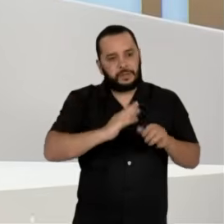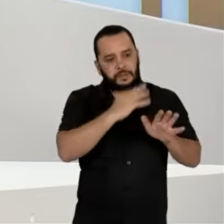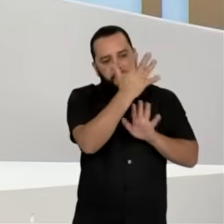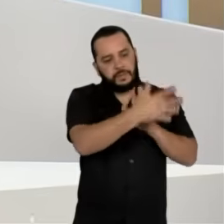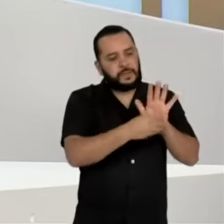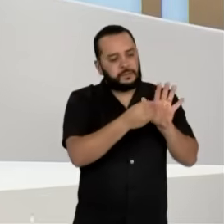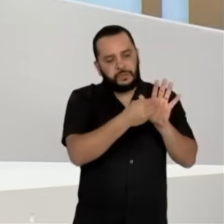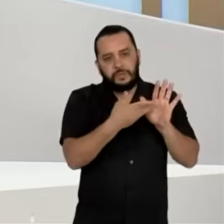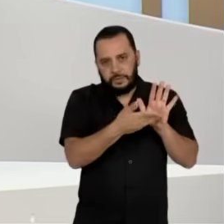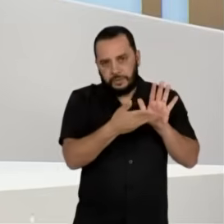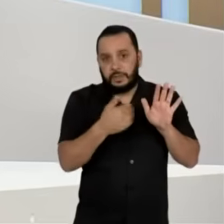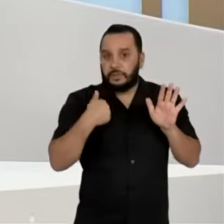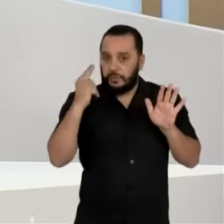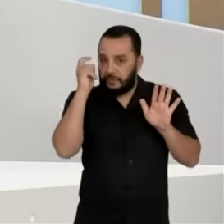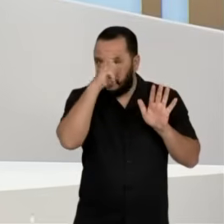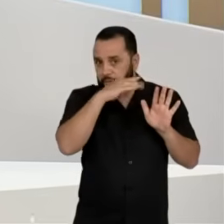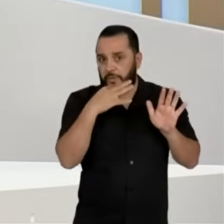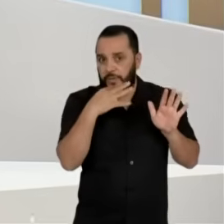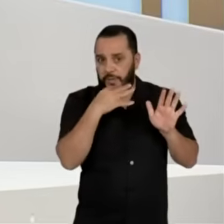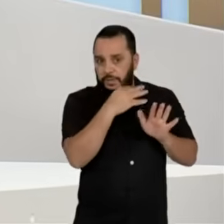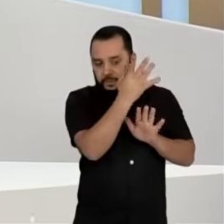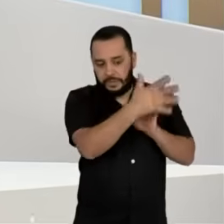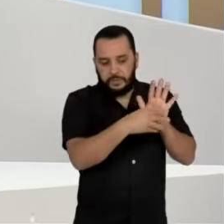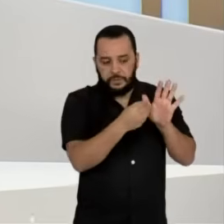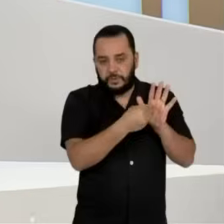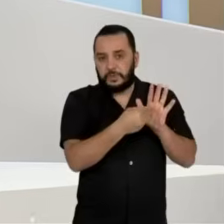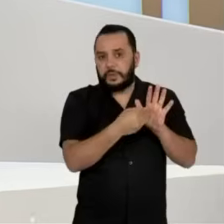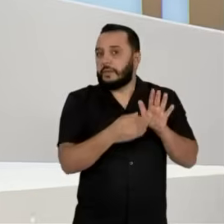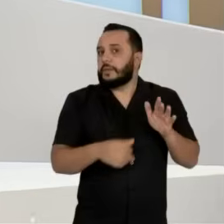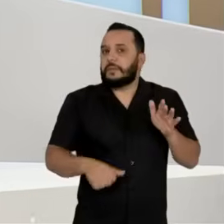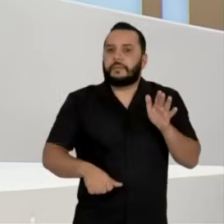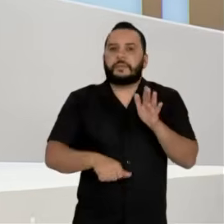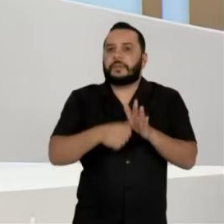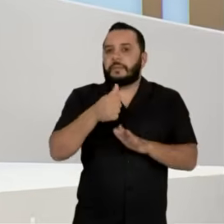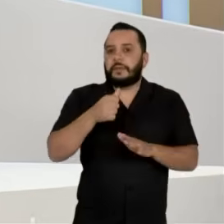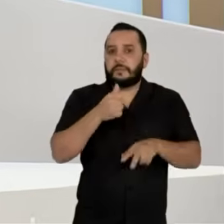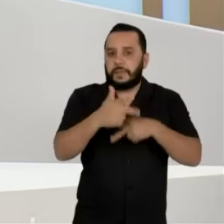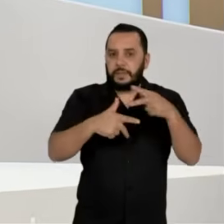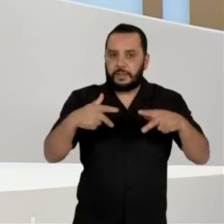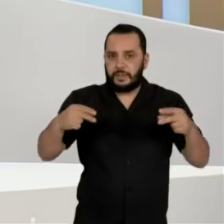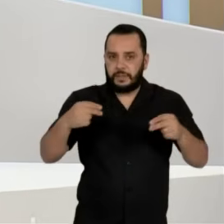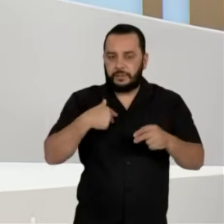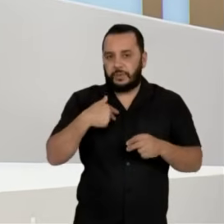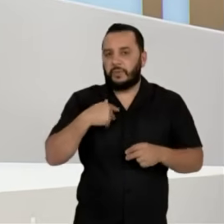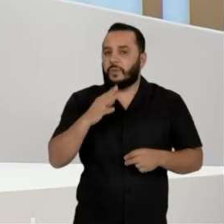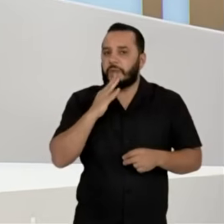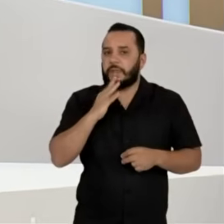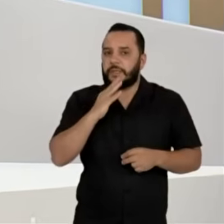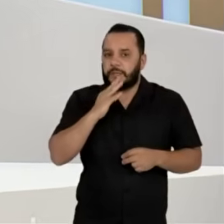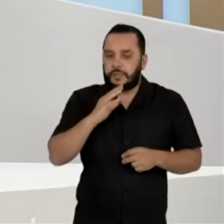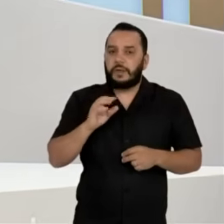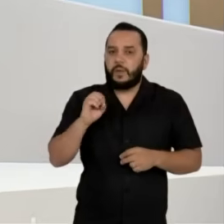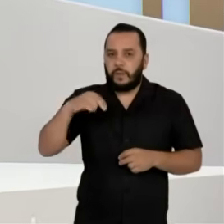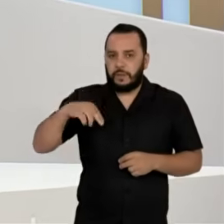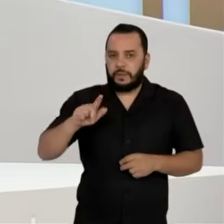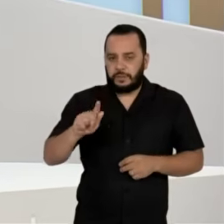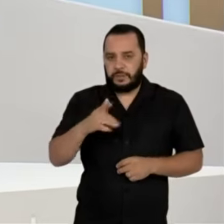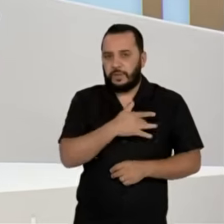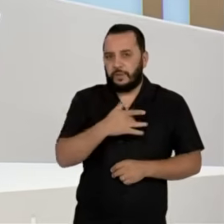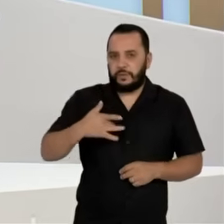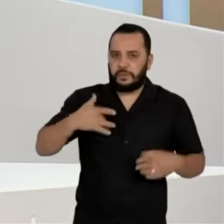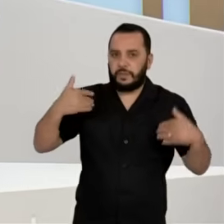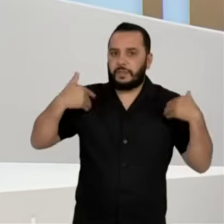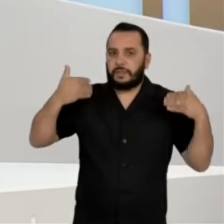Amazônia. Então, por exemplo, o primeiro presente que eu ganhei quando eu conheci o Saúde e Alegria é um rio